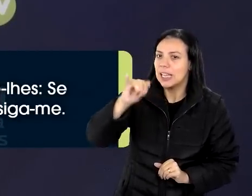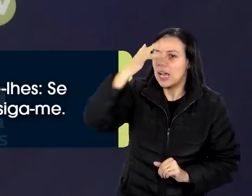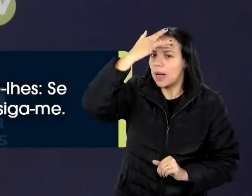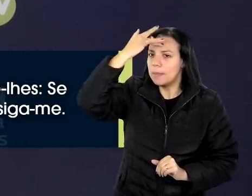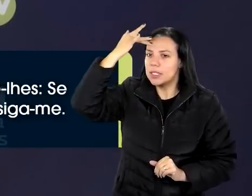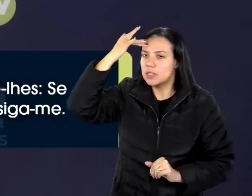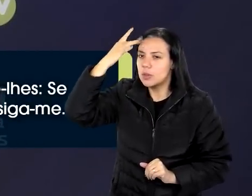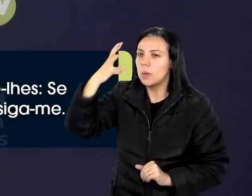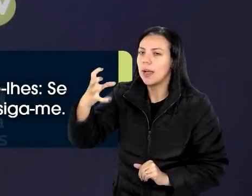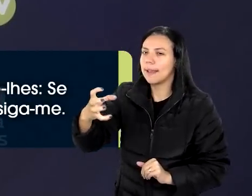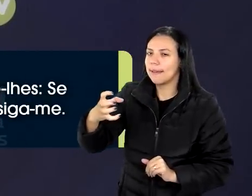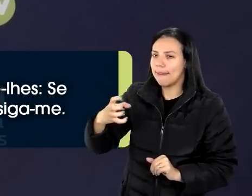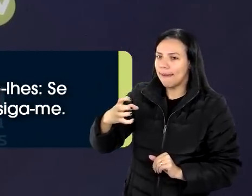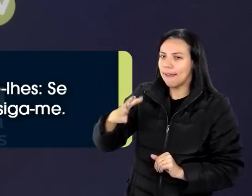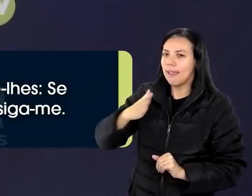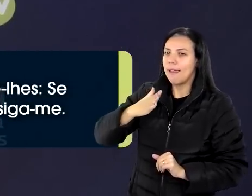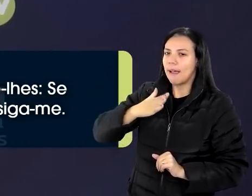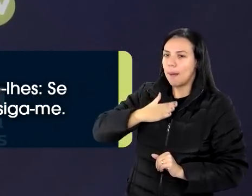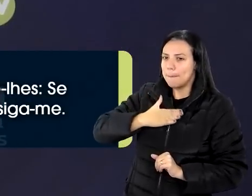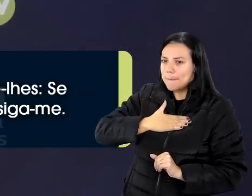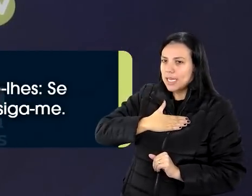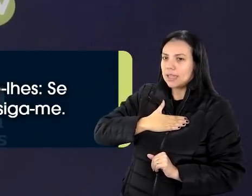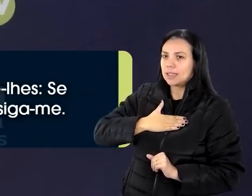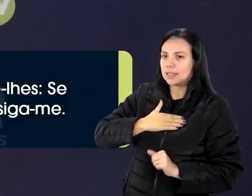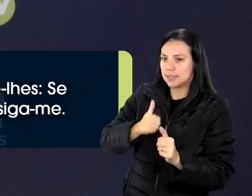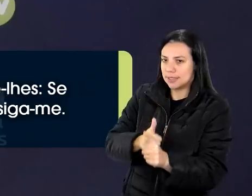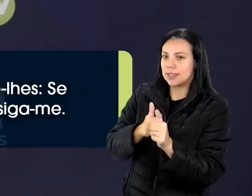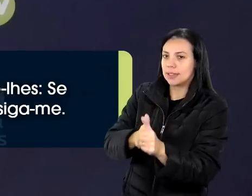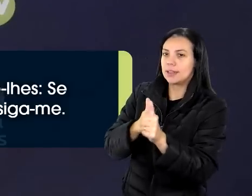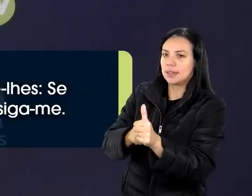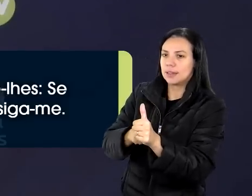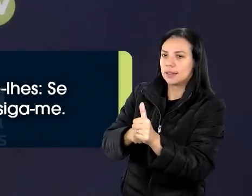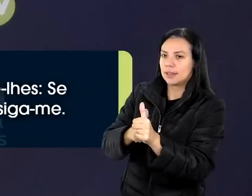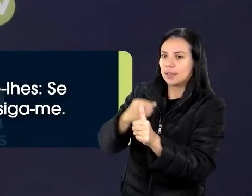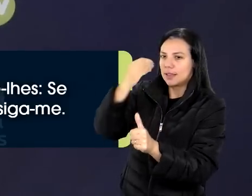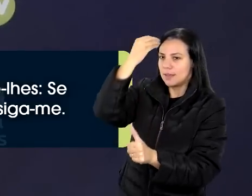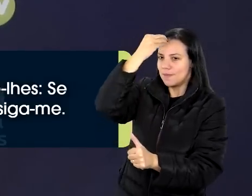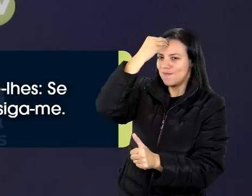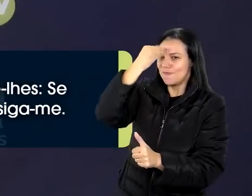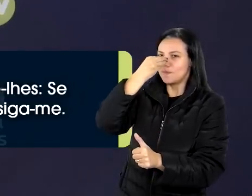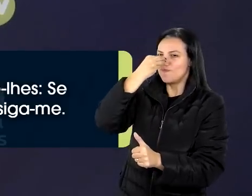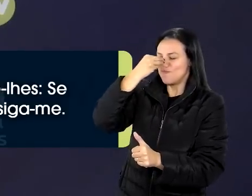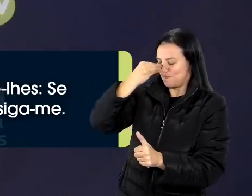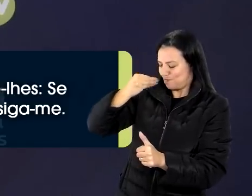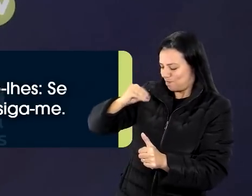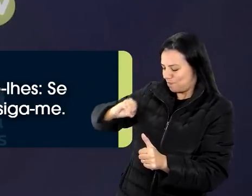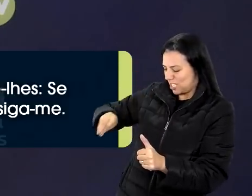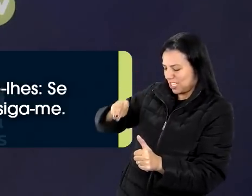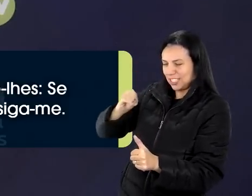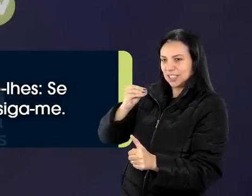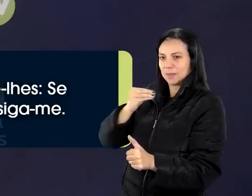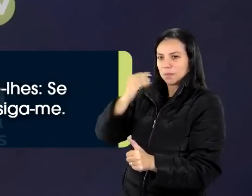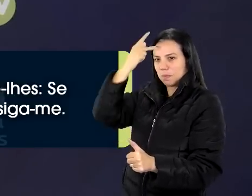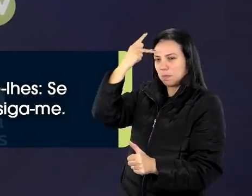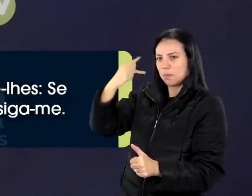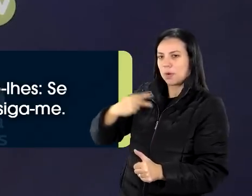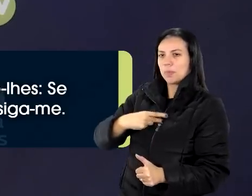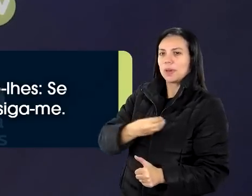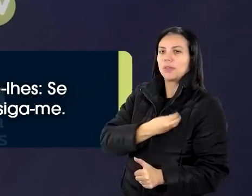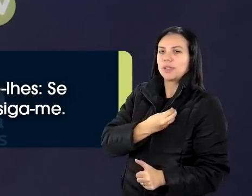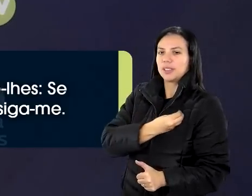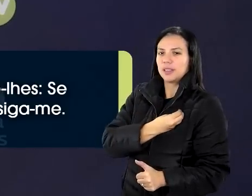após mim, a si mesmo se negue, tome a sua cruz e siga-me.